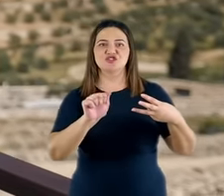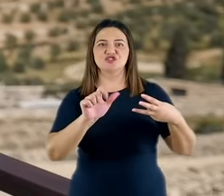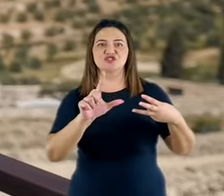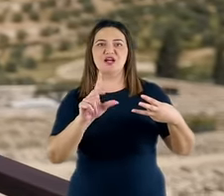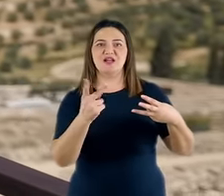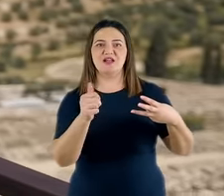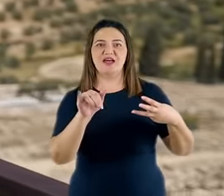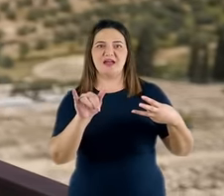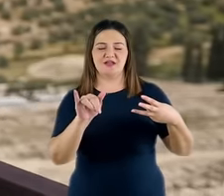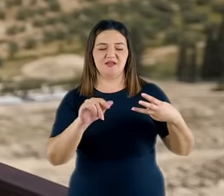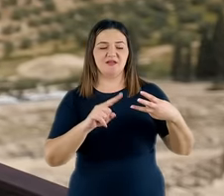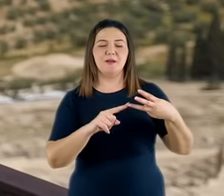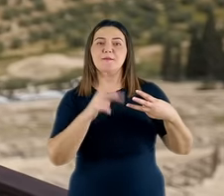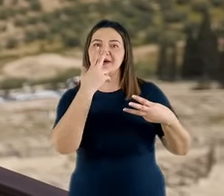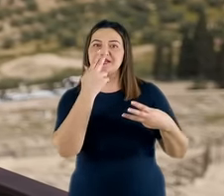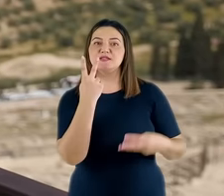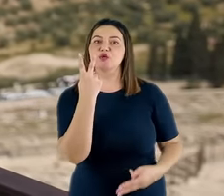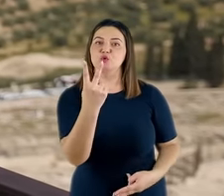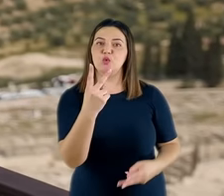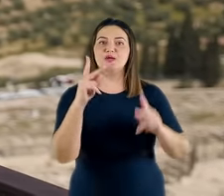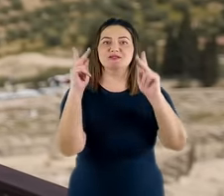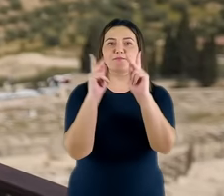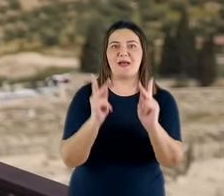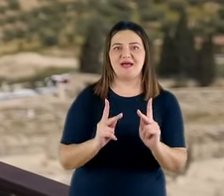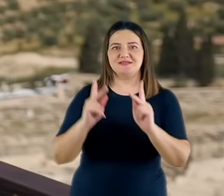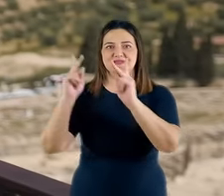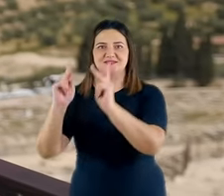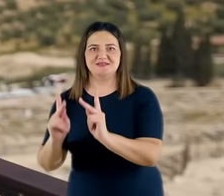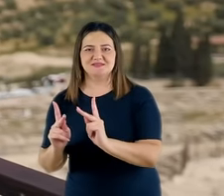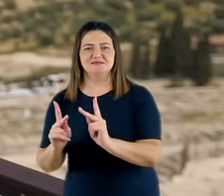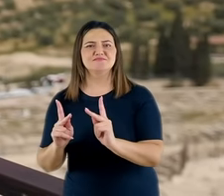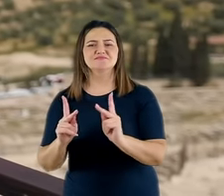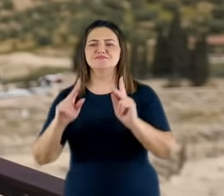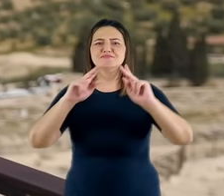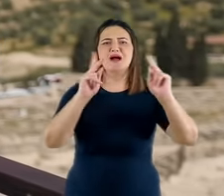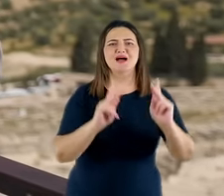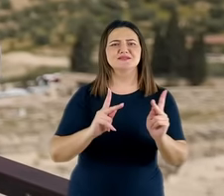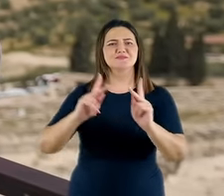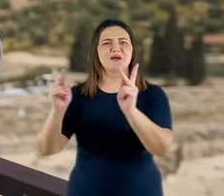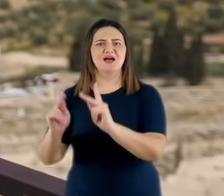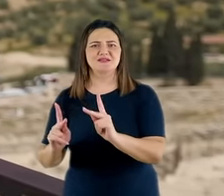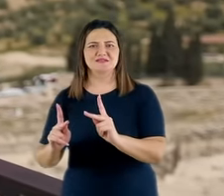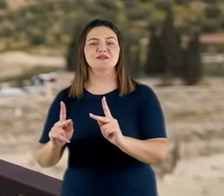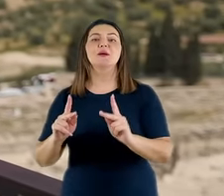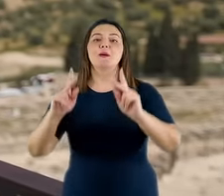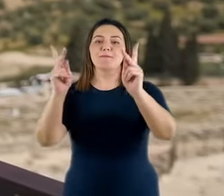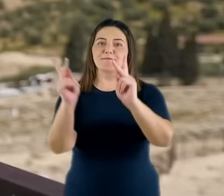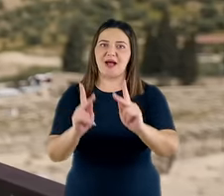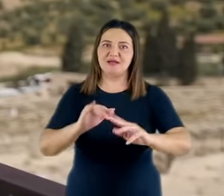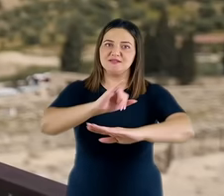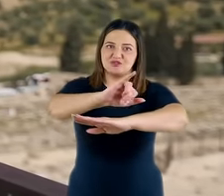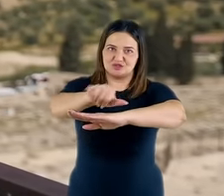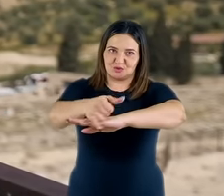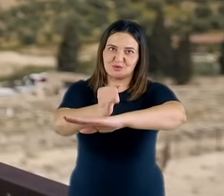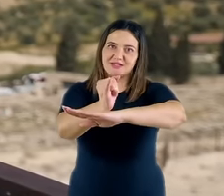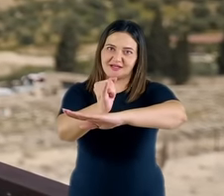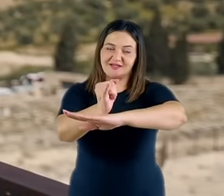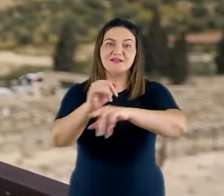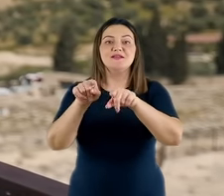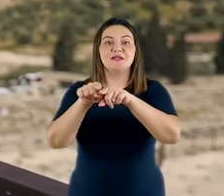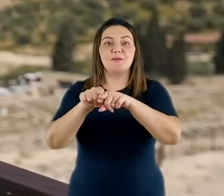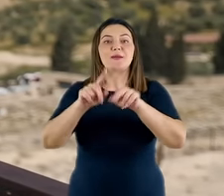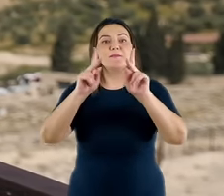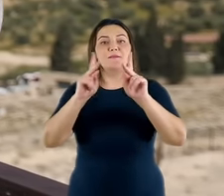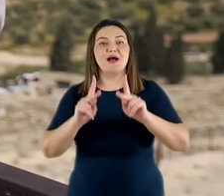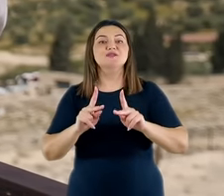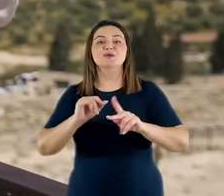porém duas pazes. E quais seriam estas pazes? A paz que se refere a Jerusalém da Terra e